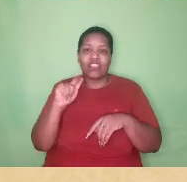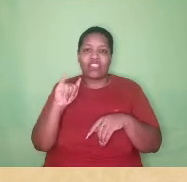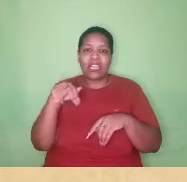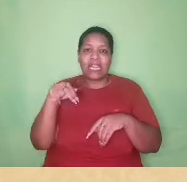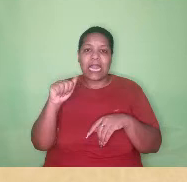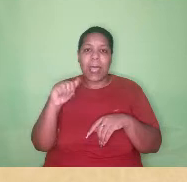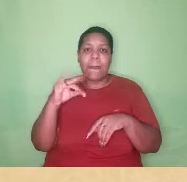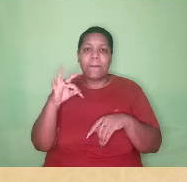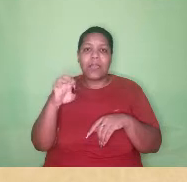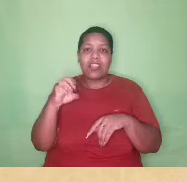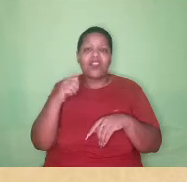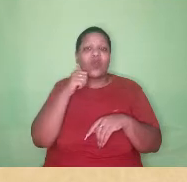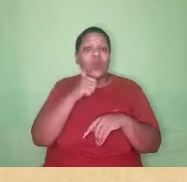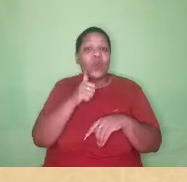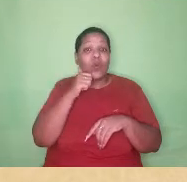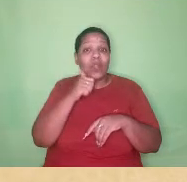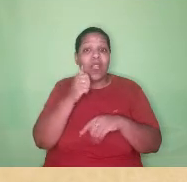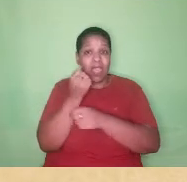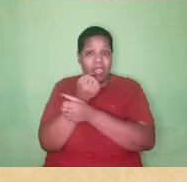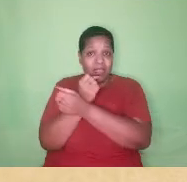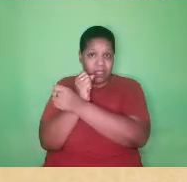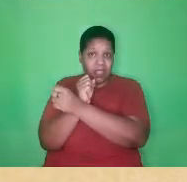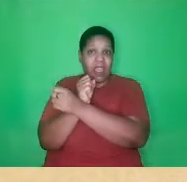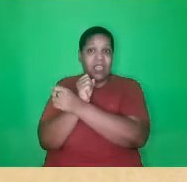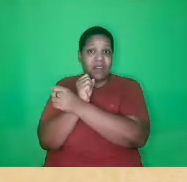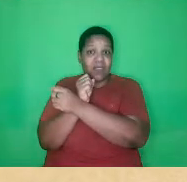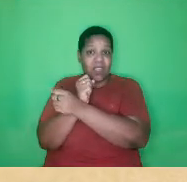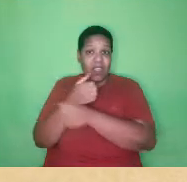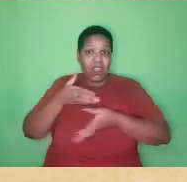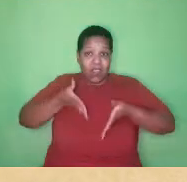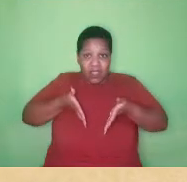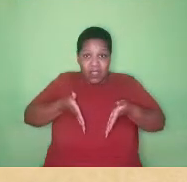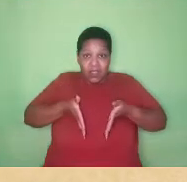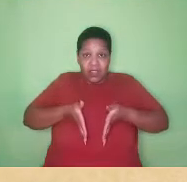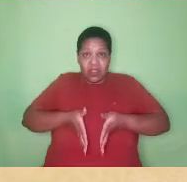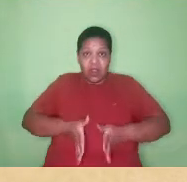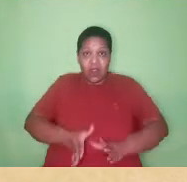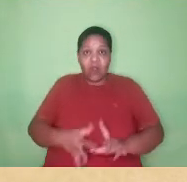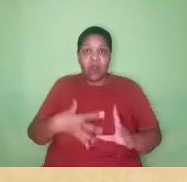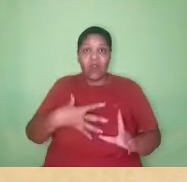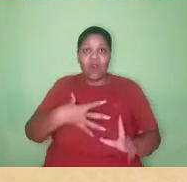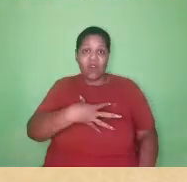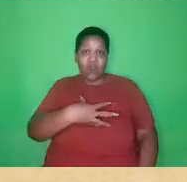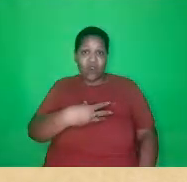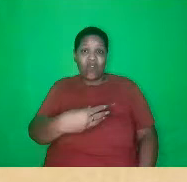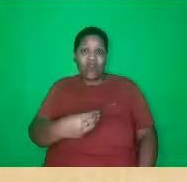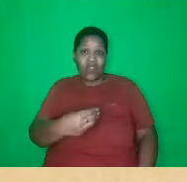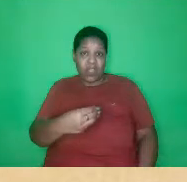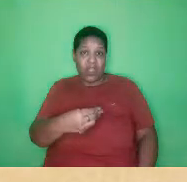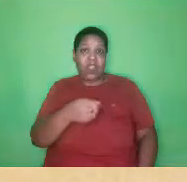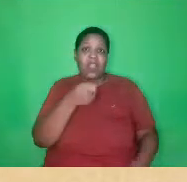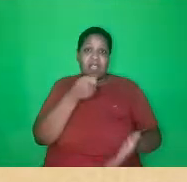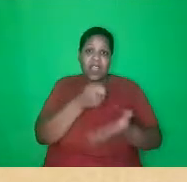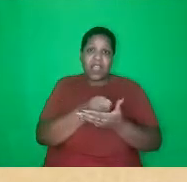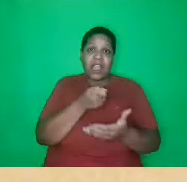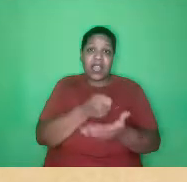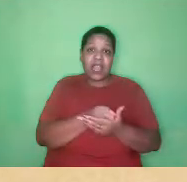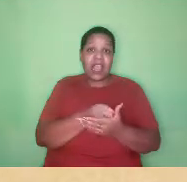mulheres escravizadas, os seus filhos, posto que filhos de